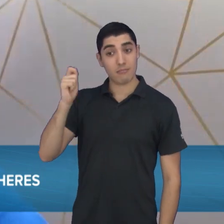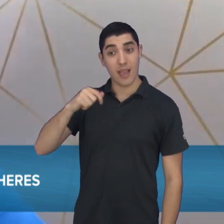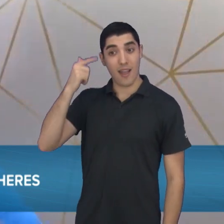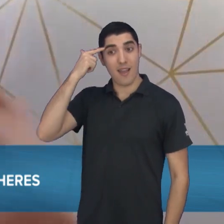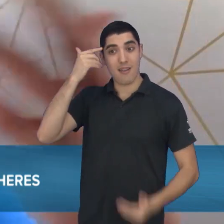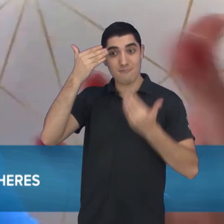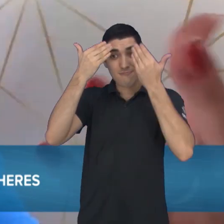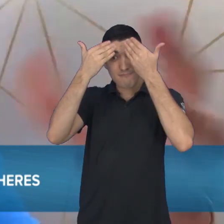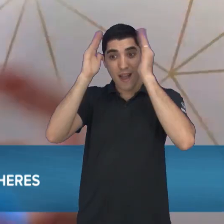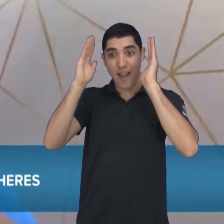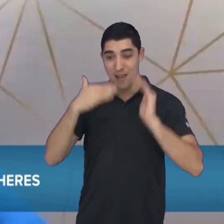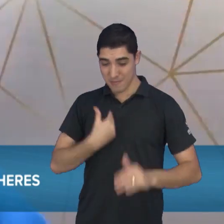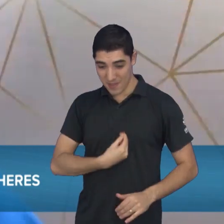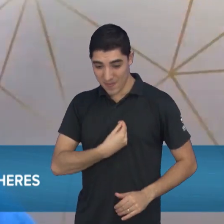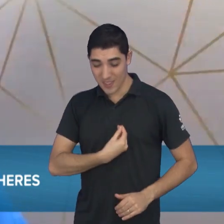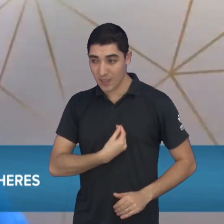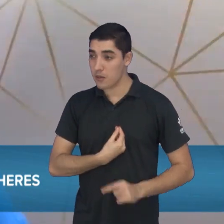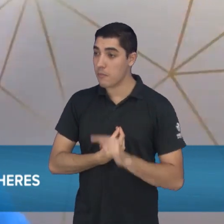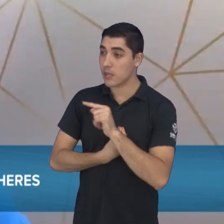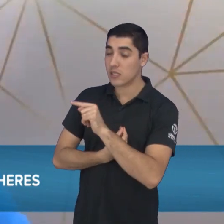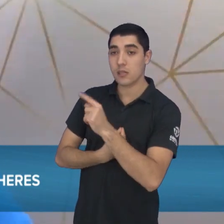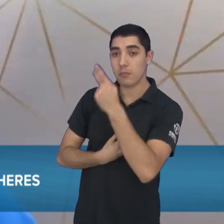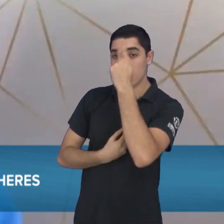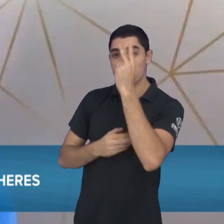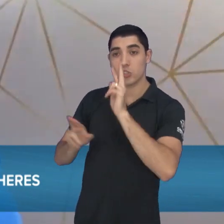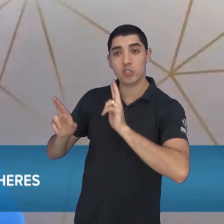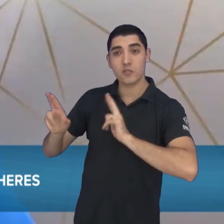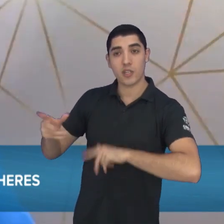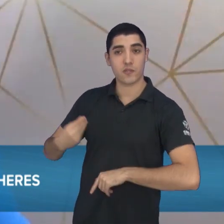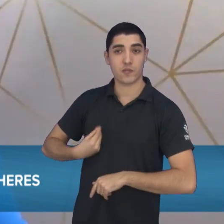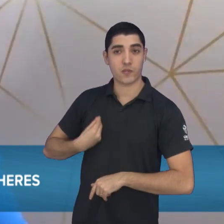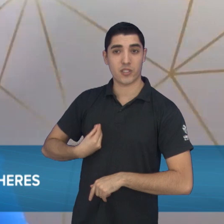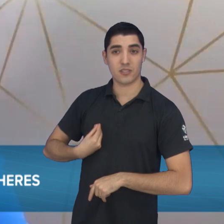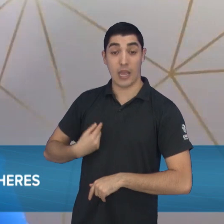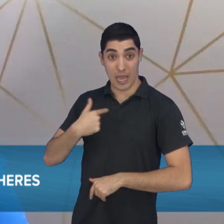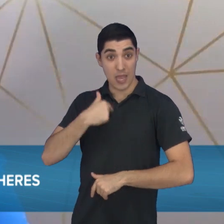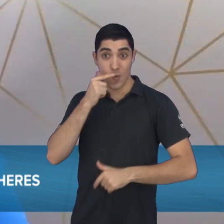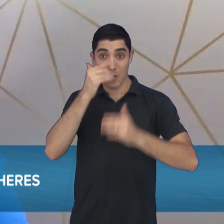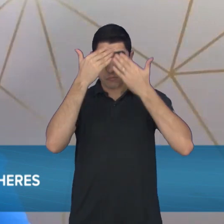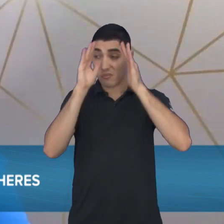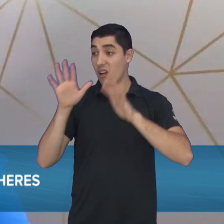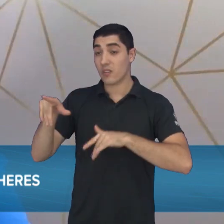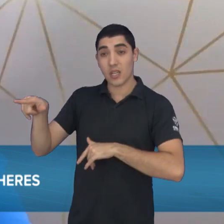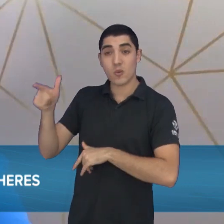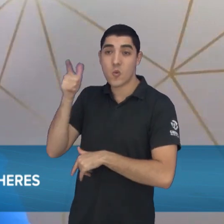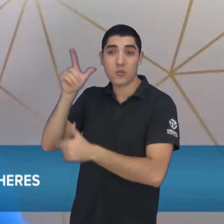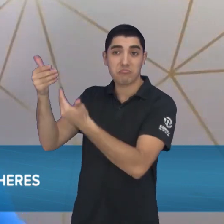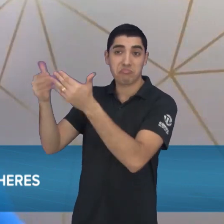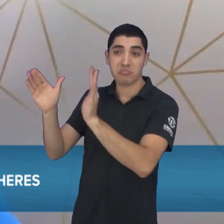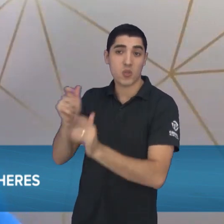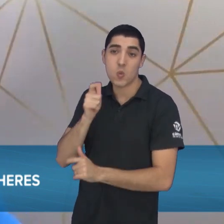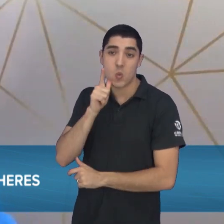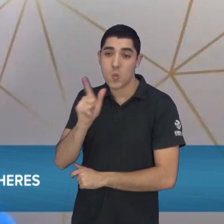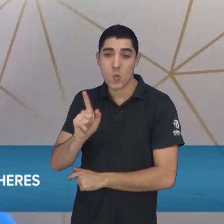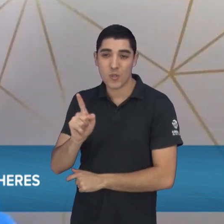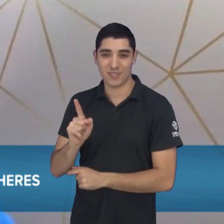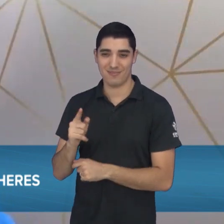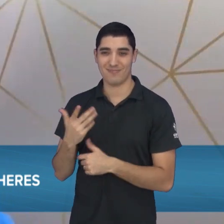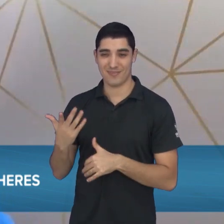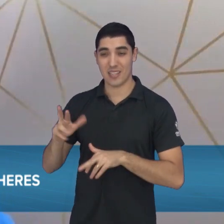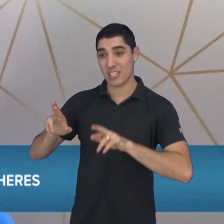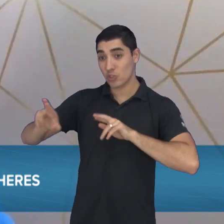bem se faz sentido para outro. Então, eu vou conversar com a família e ver o que é melhor para